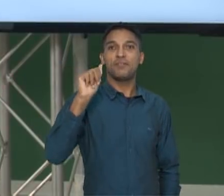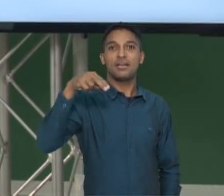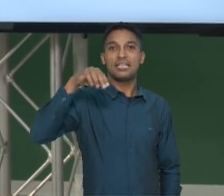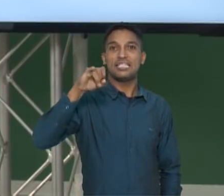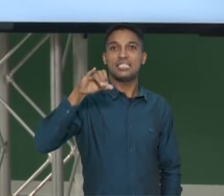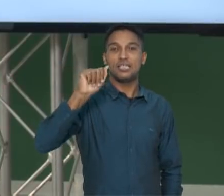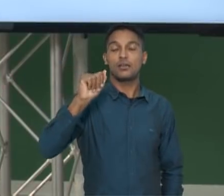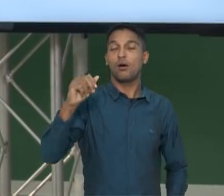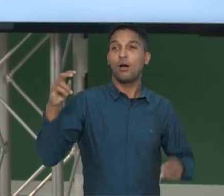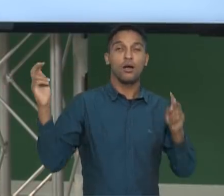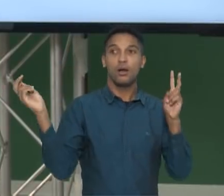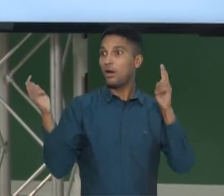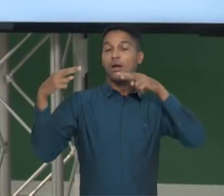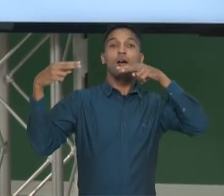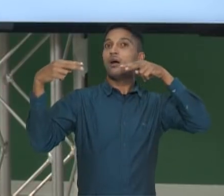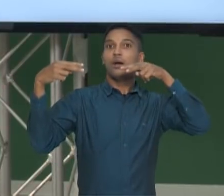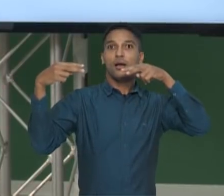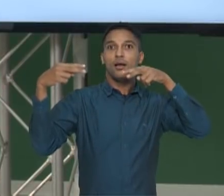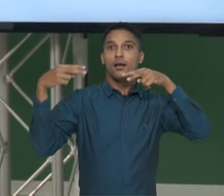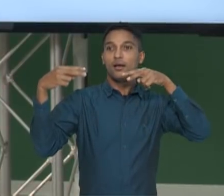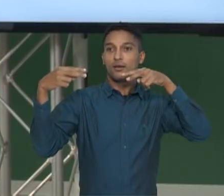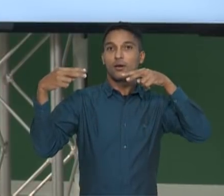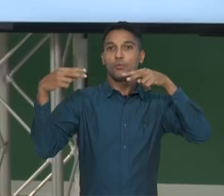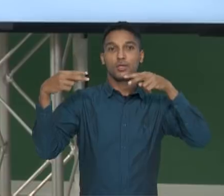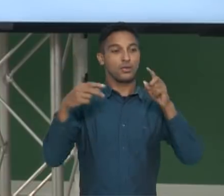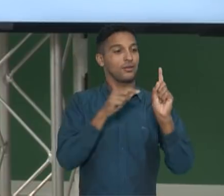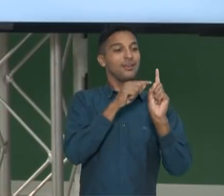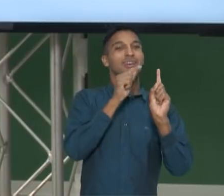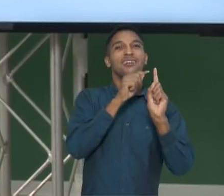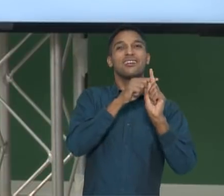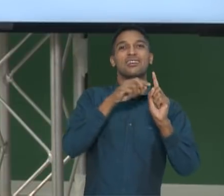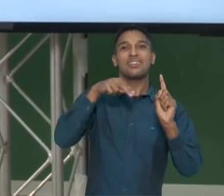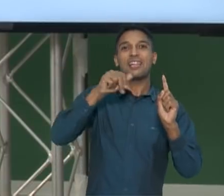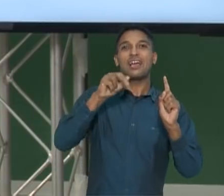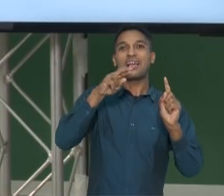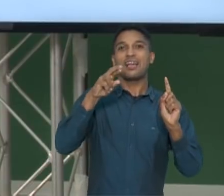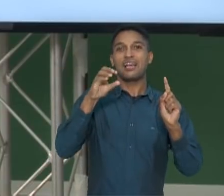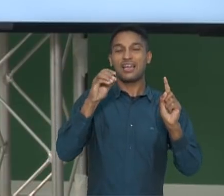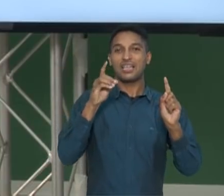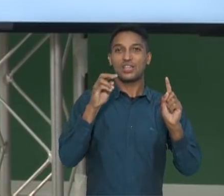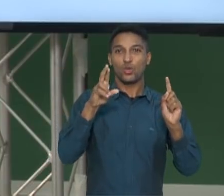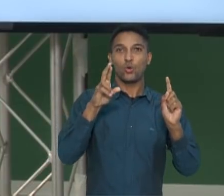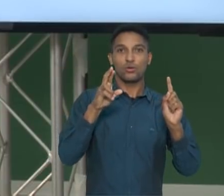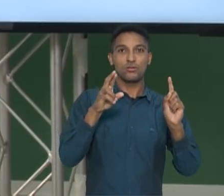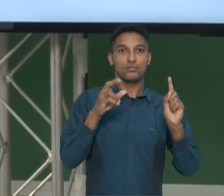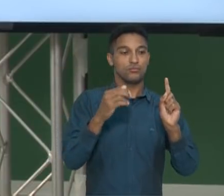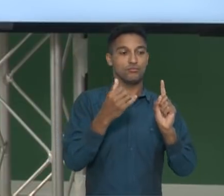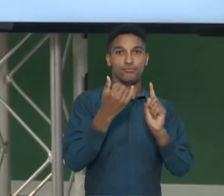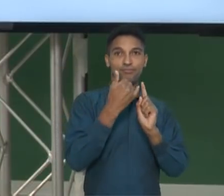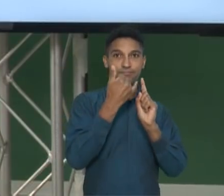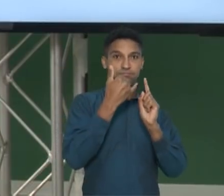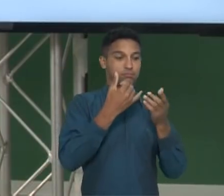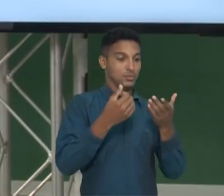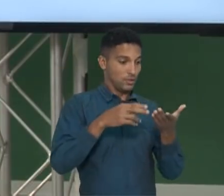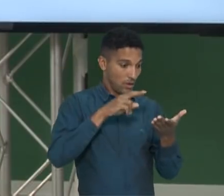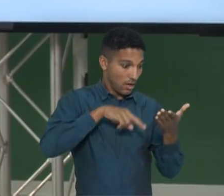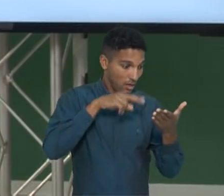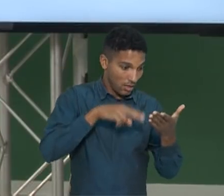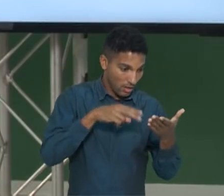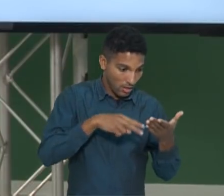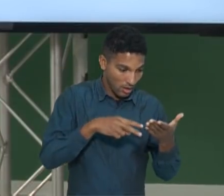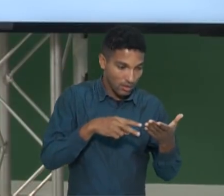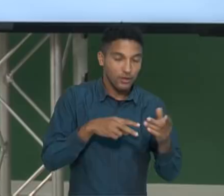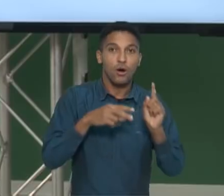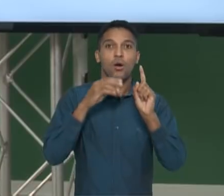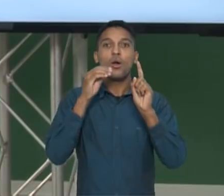Porque o narrador mergulhou no consciente, no subconsciente do personagem e trouxe isso à tona, descreveu essas características, né, e tudo